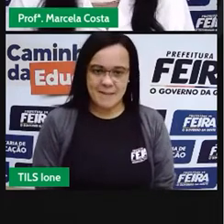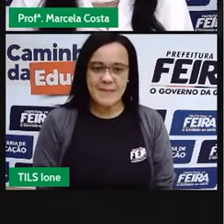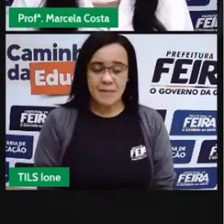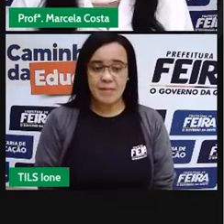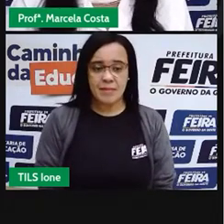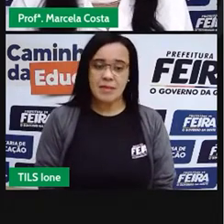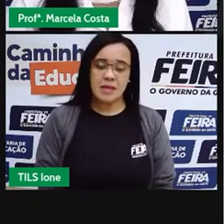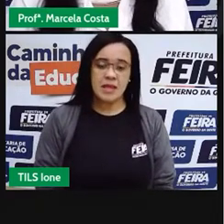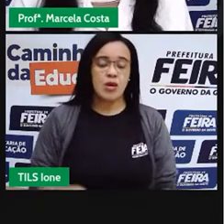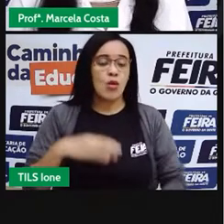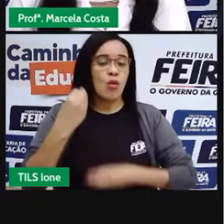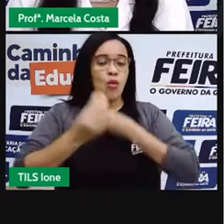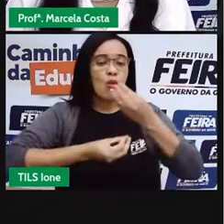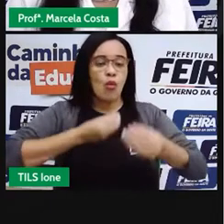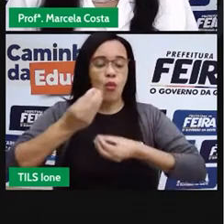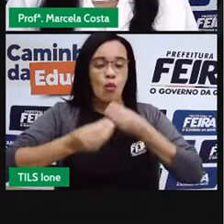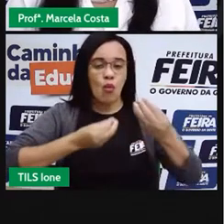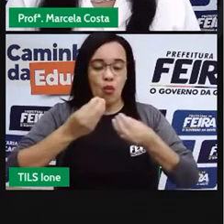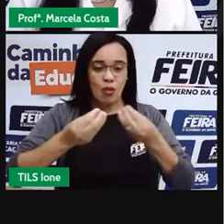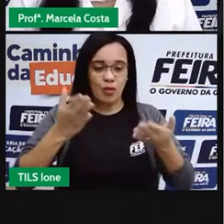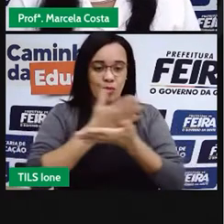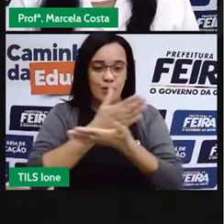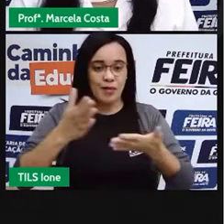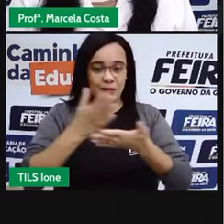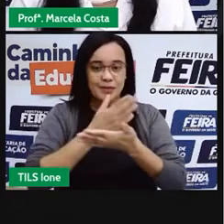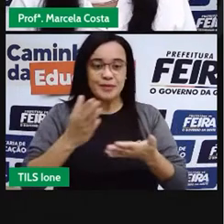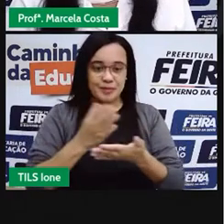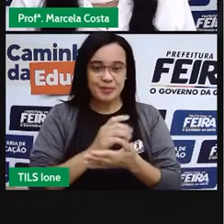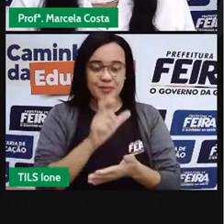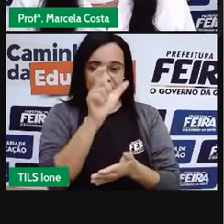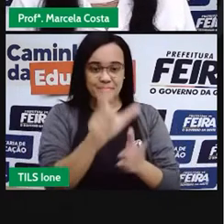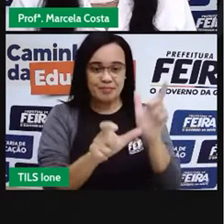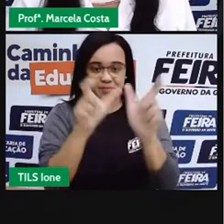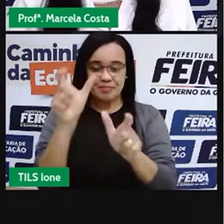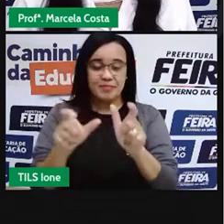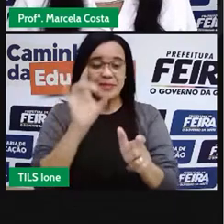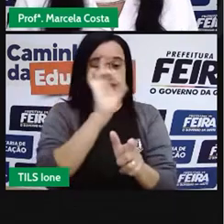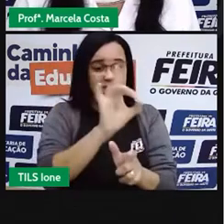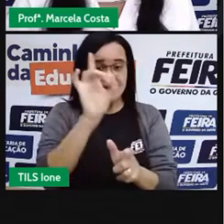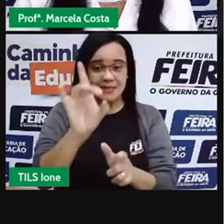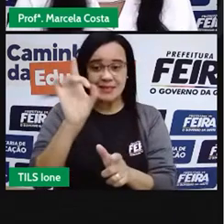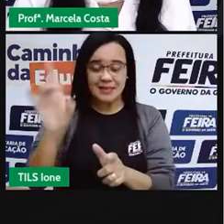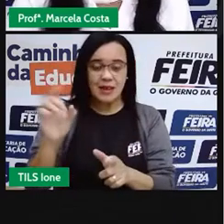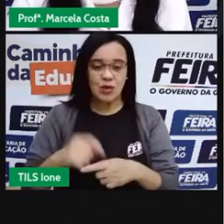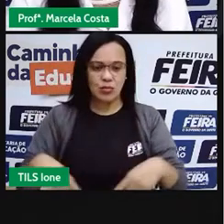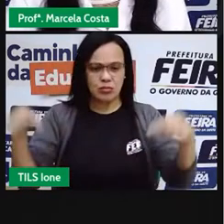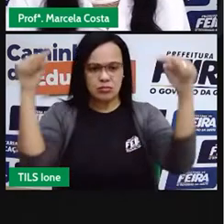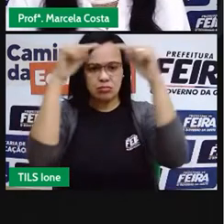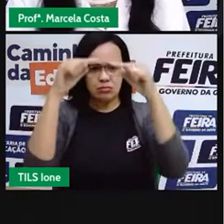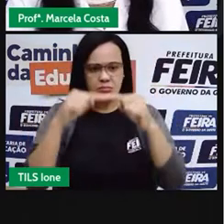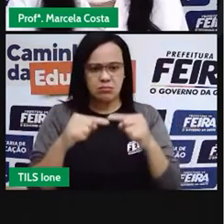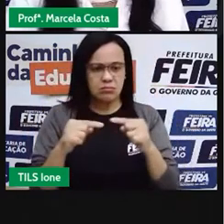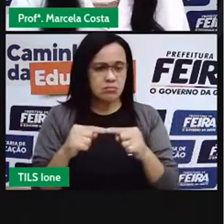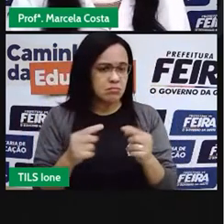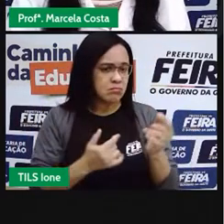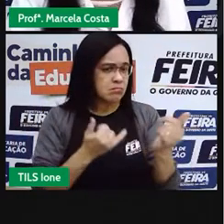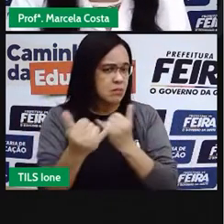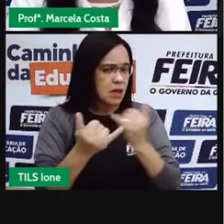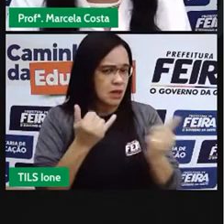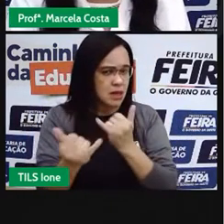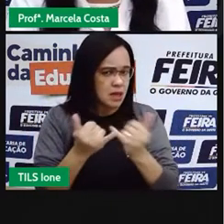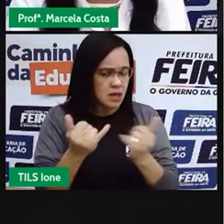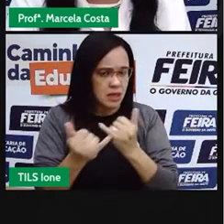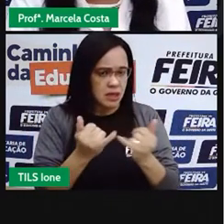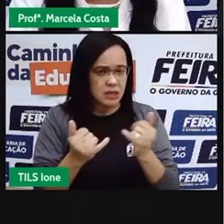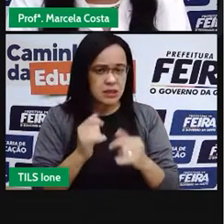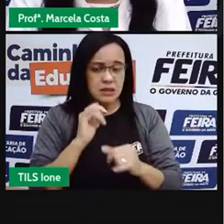esses aspectos das lendas brasileiras. Então, o primeiro aspecto que a gente vê em comum entre as